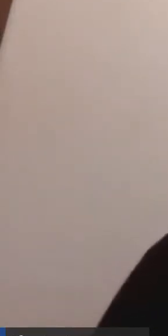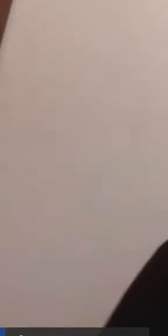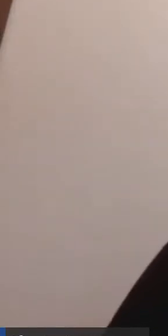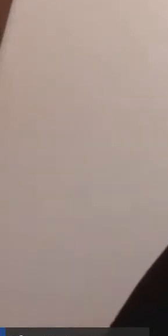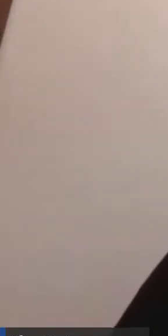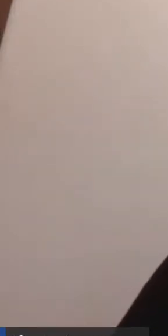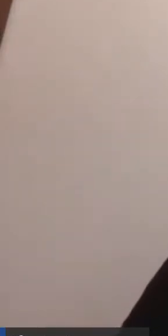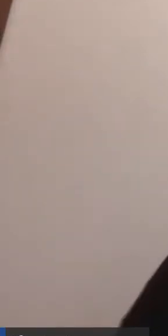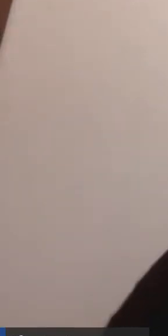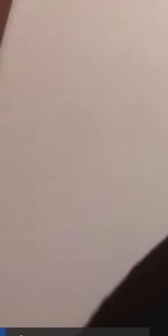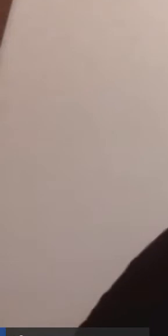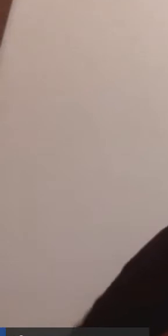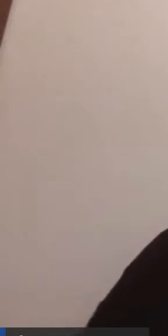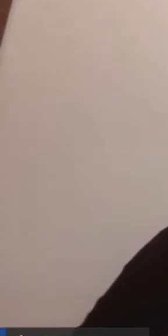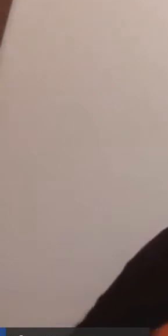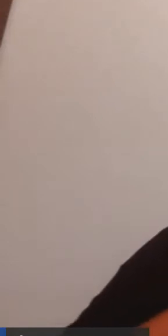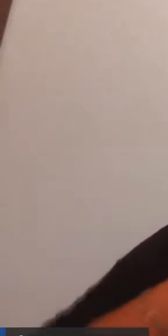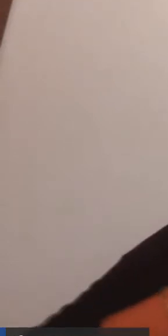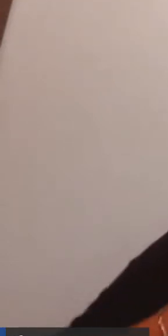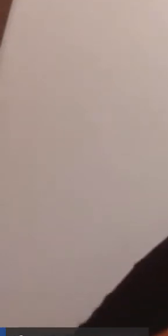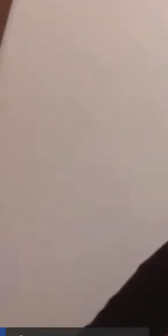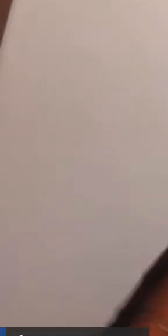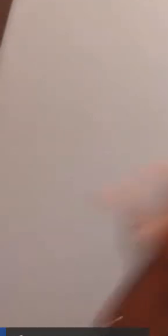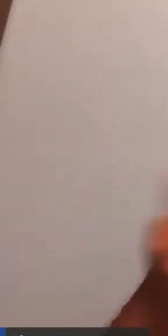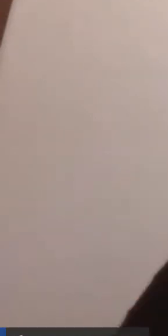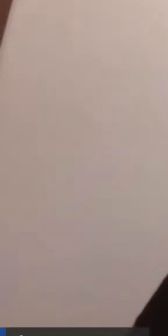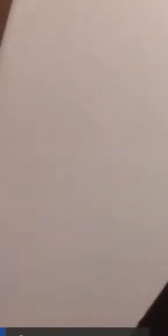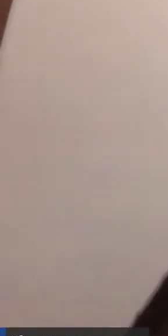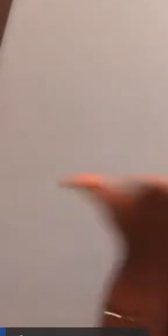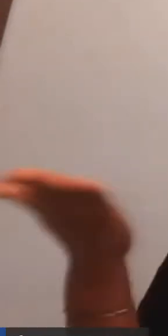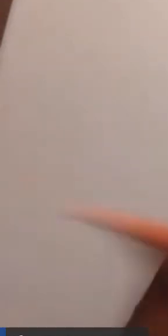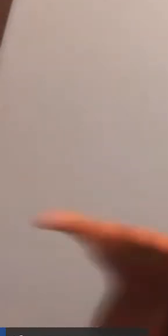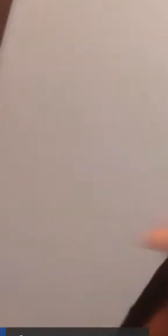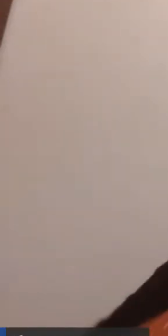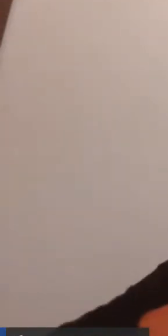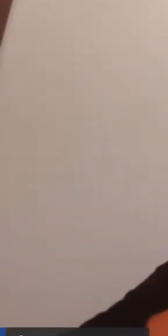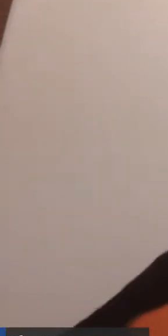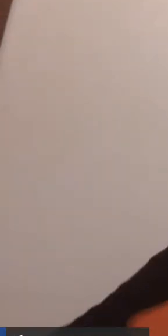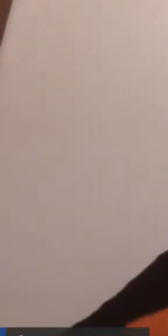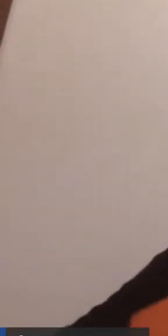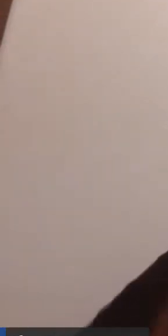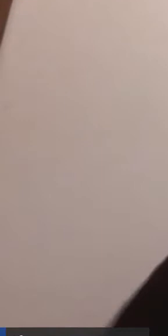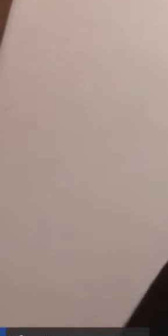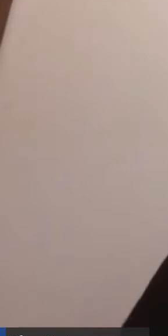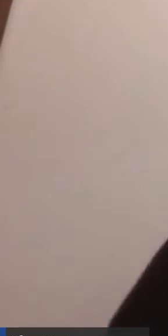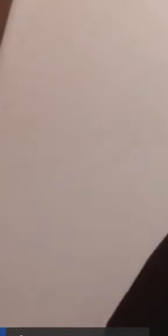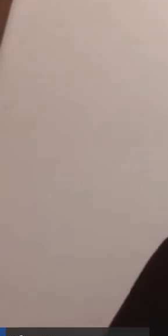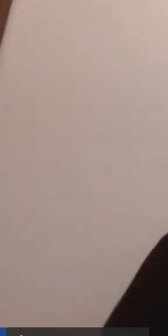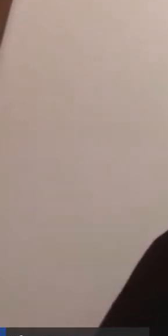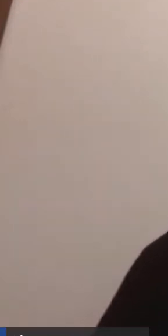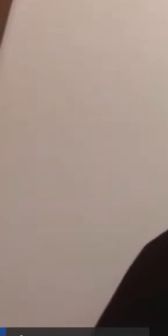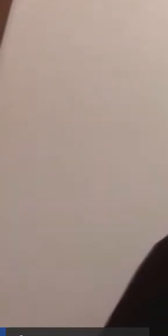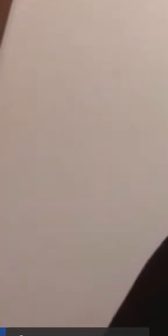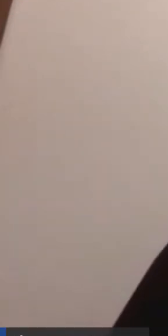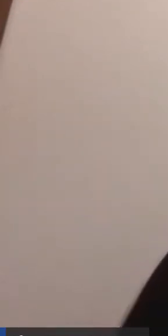Meu nome é Thaís e este é o meu sinal. Eu faço curso de automação e agora eu vou